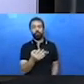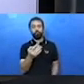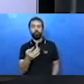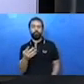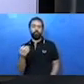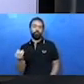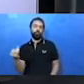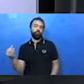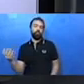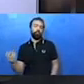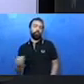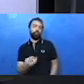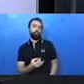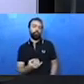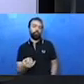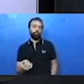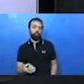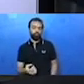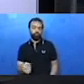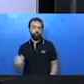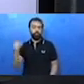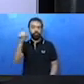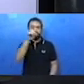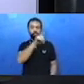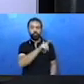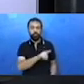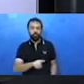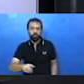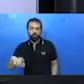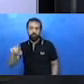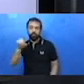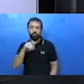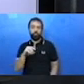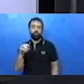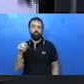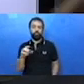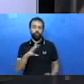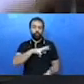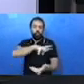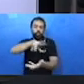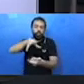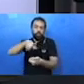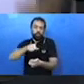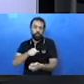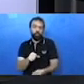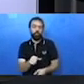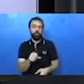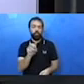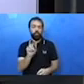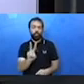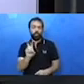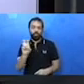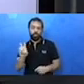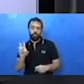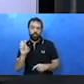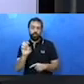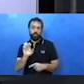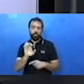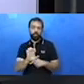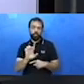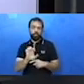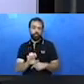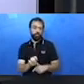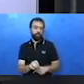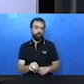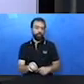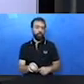24, 25. Marcamos todos os estados. Então, no mapa do Brasil de